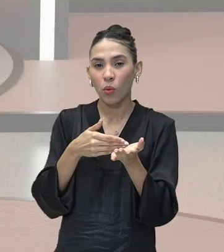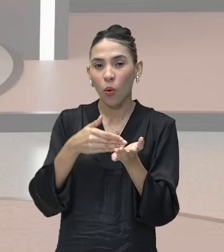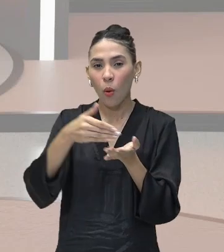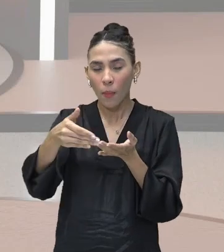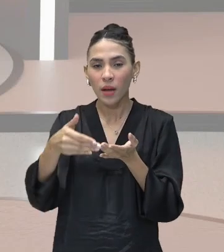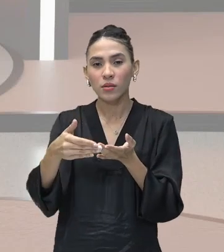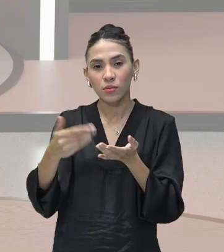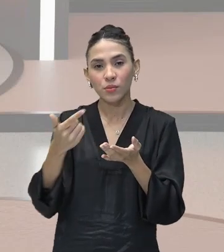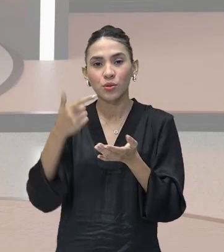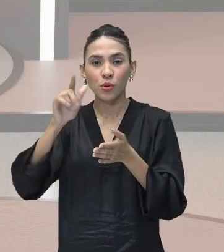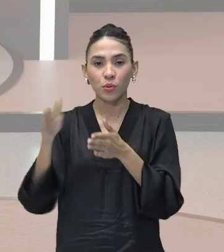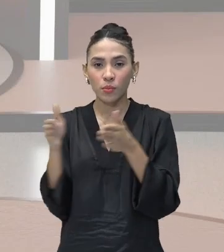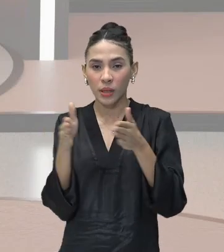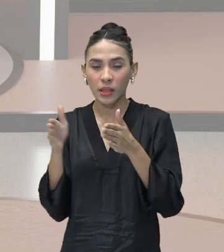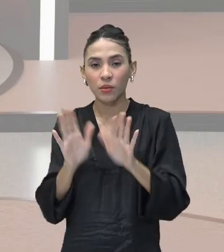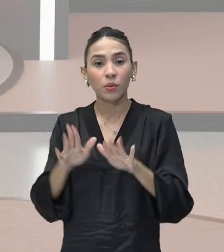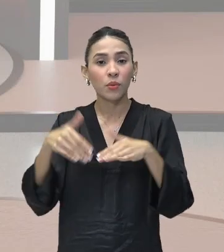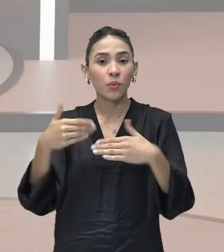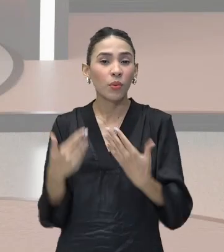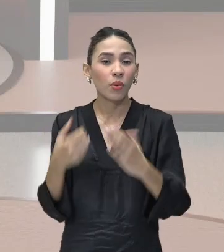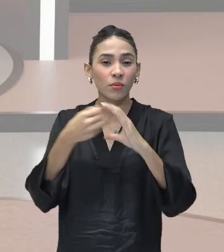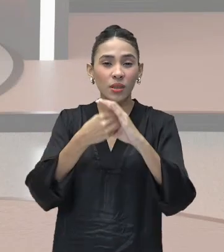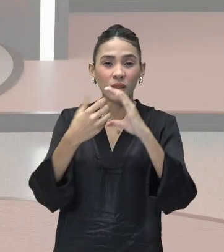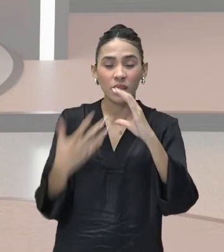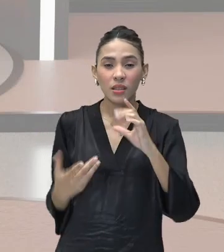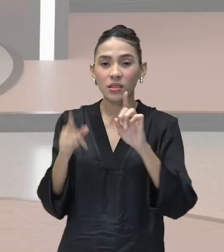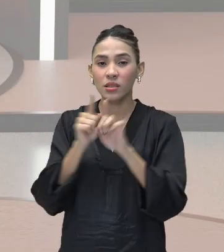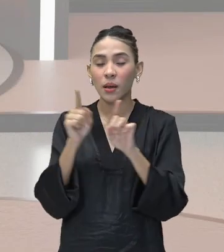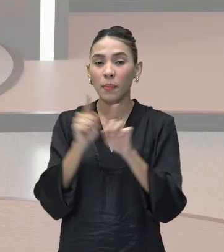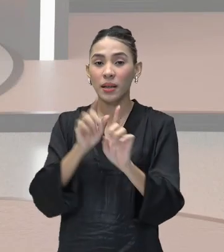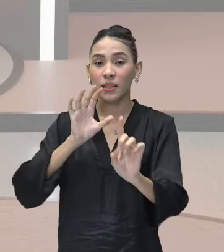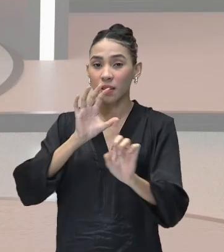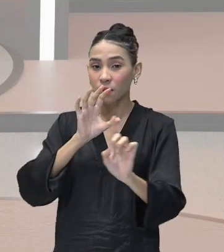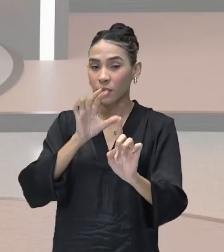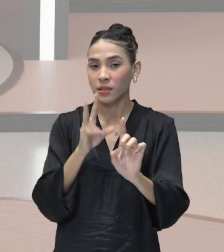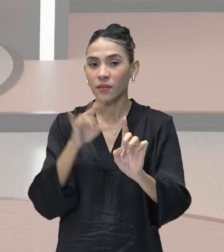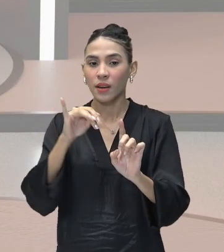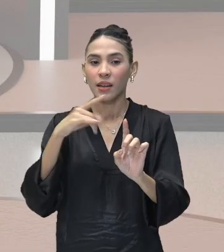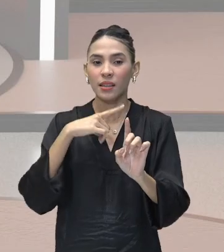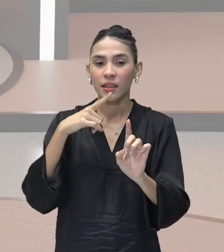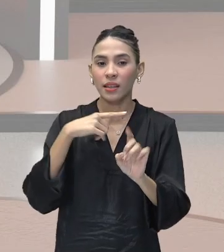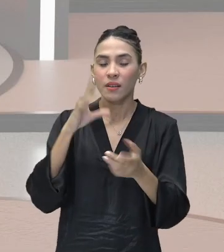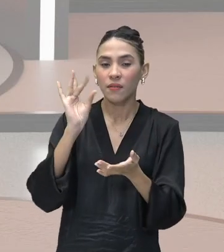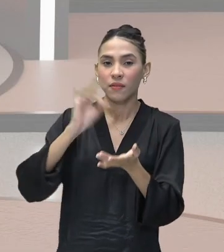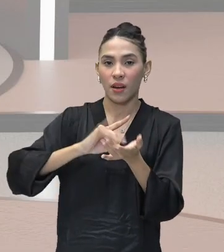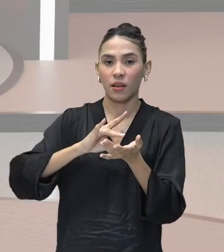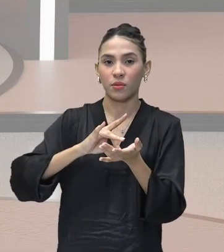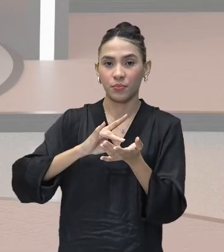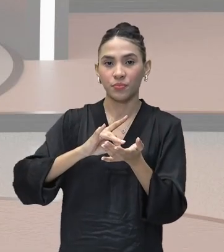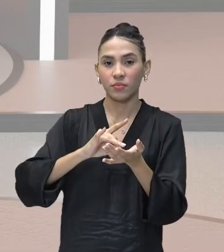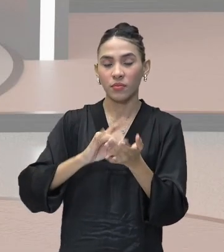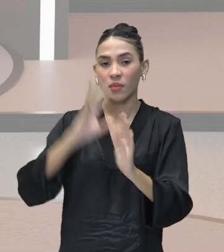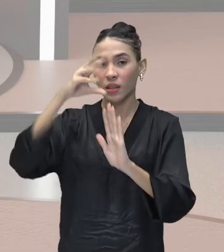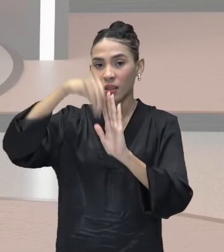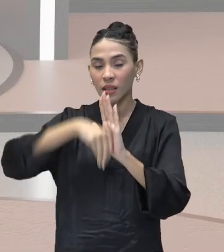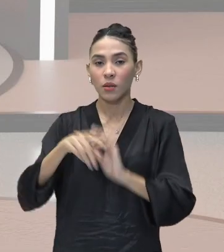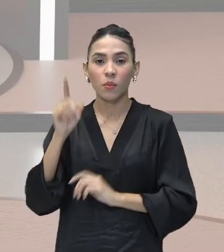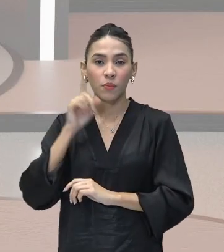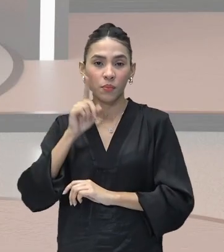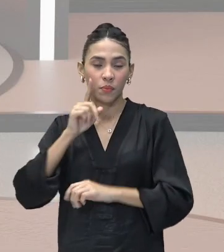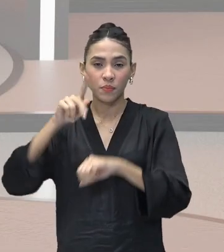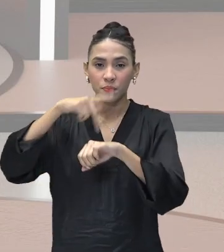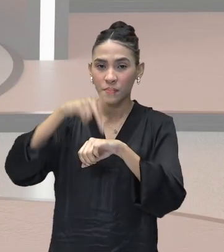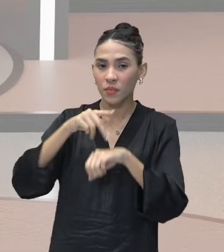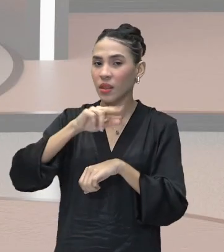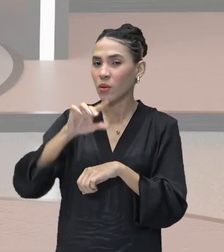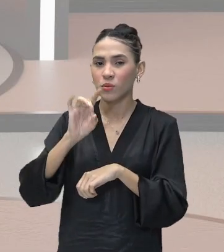Depressão, né, quais são os desdobramentos, quais são as consequências que isso vai ter de fato dentro dos Estados Unidos, não só nos